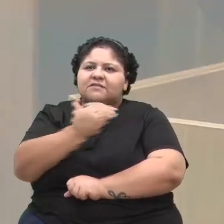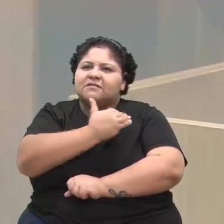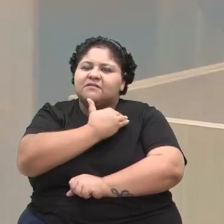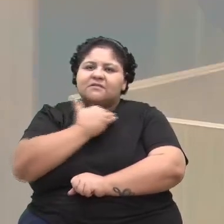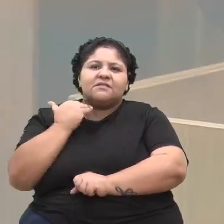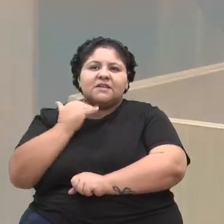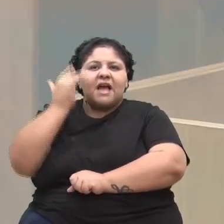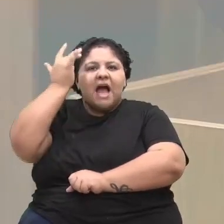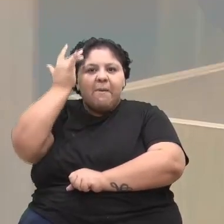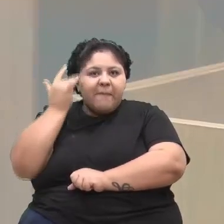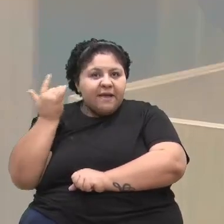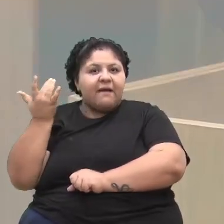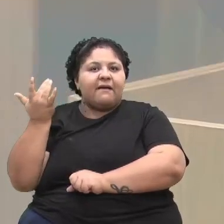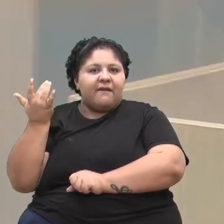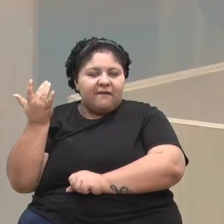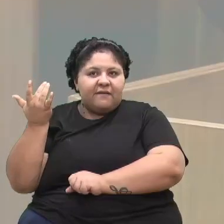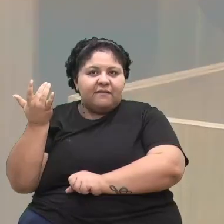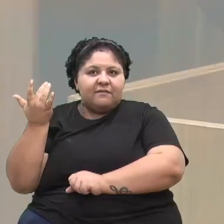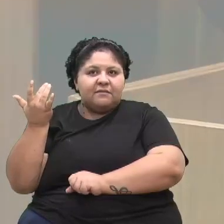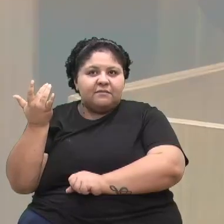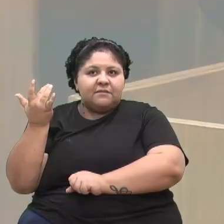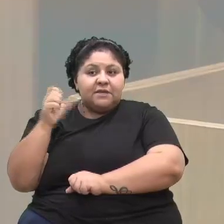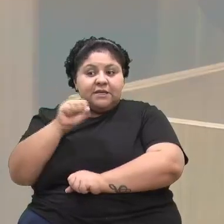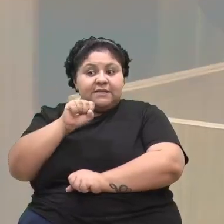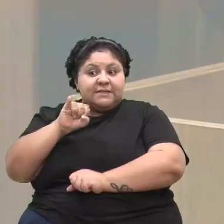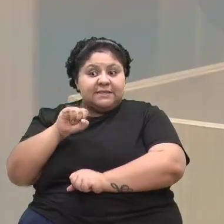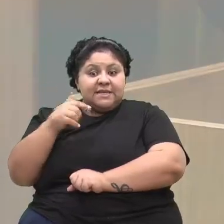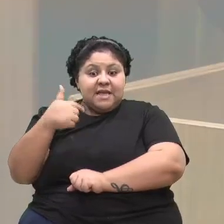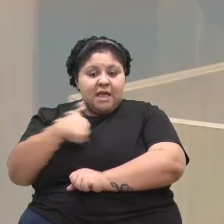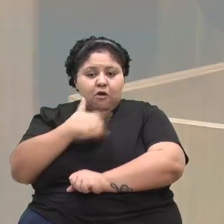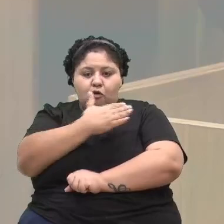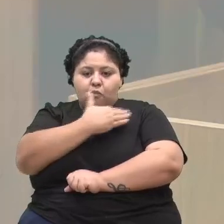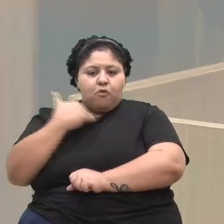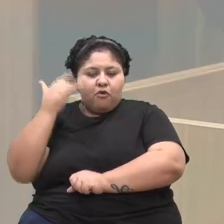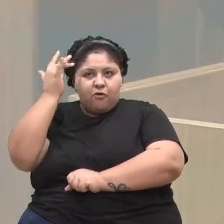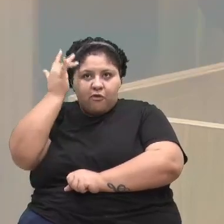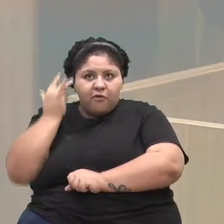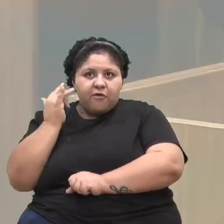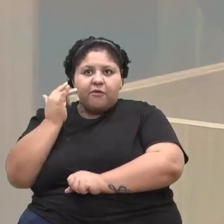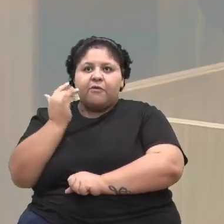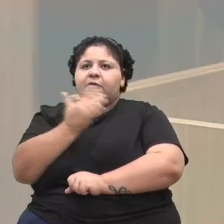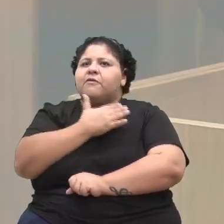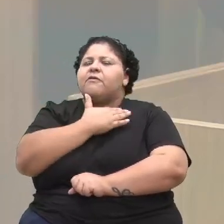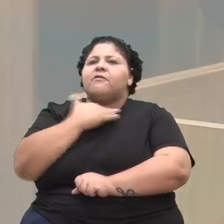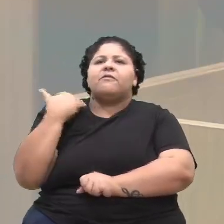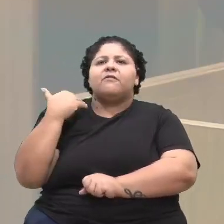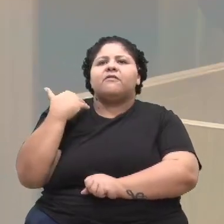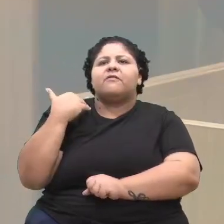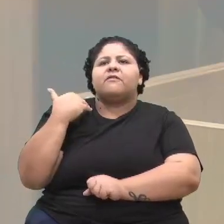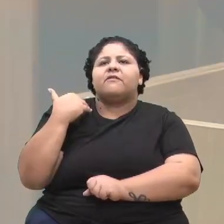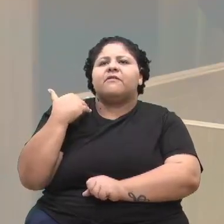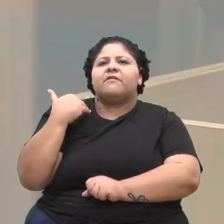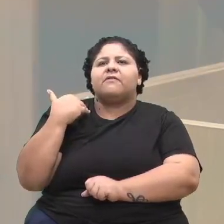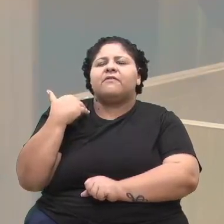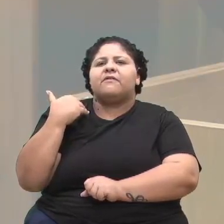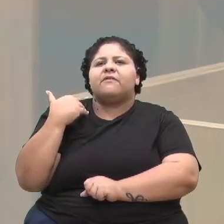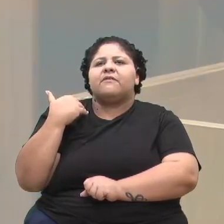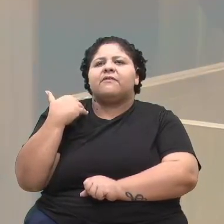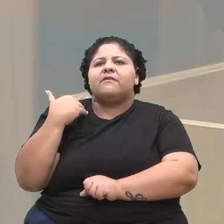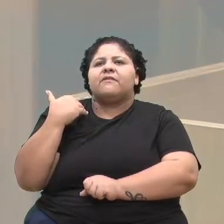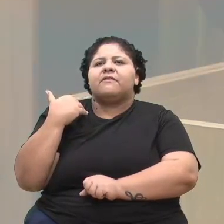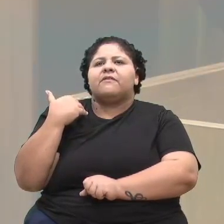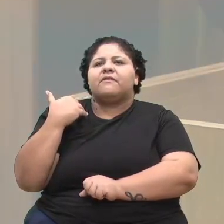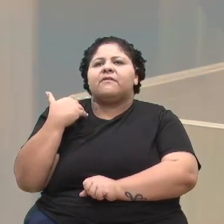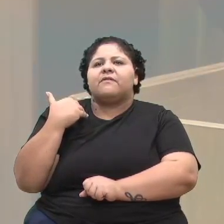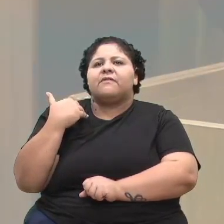amanhã, eu com certeza vou morrer sem dizer que nunca fiz nada de errado